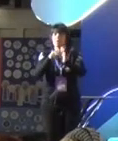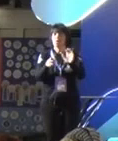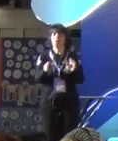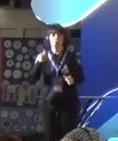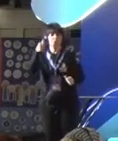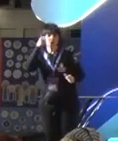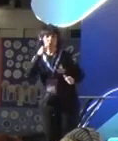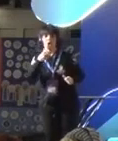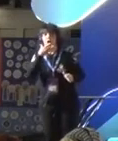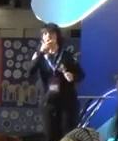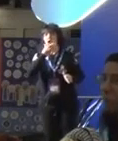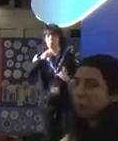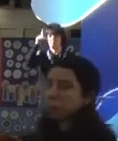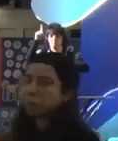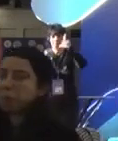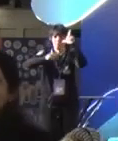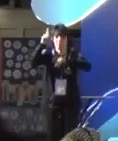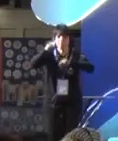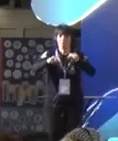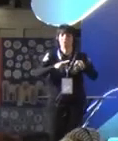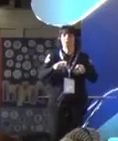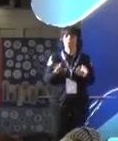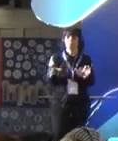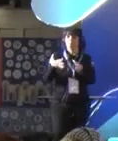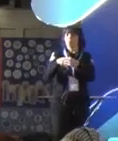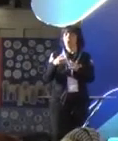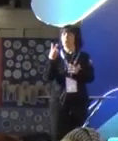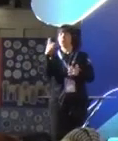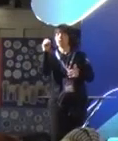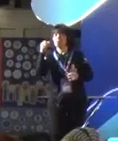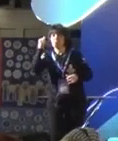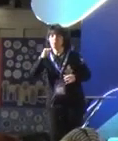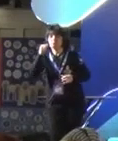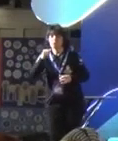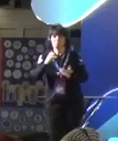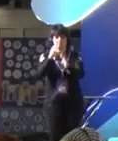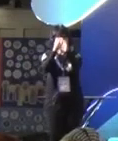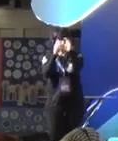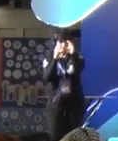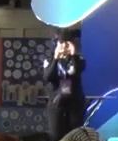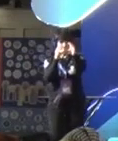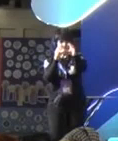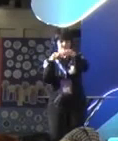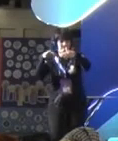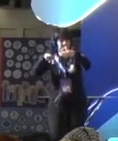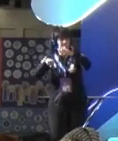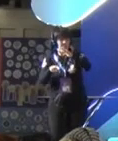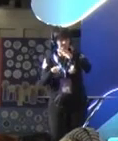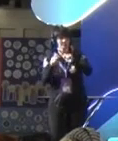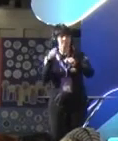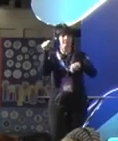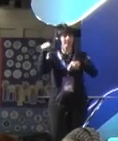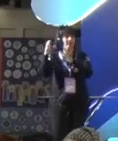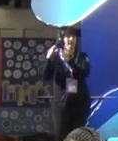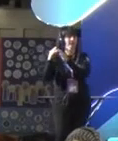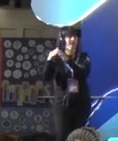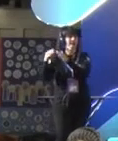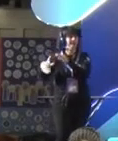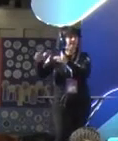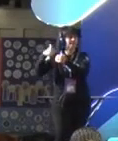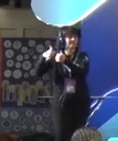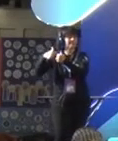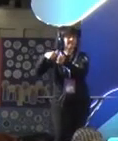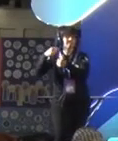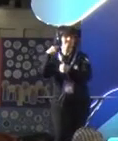garotas e garotos de estrelas. Nós somos 20 mulheres que fazemos astronomia raiz lá no interior de Minas Gerais, aqui no